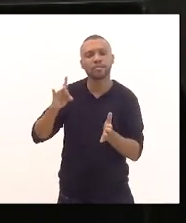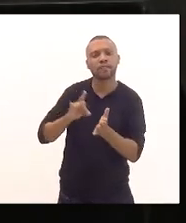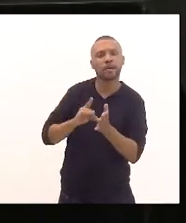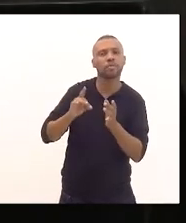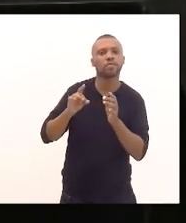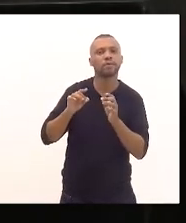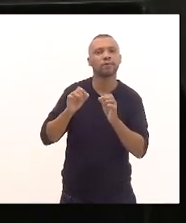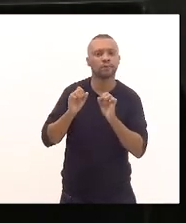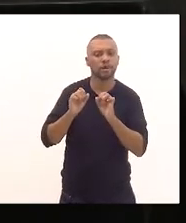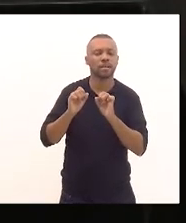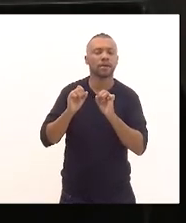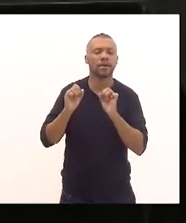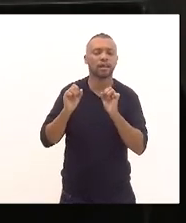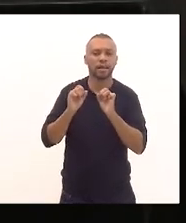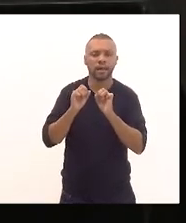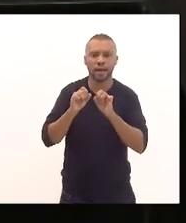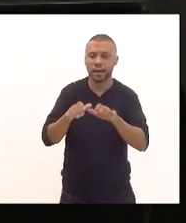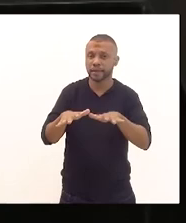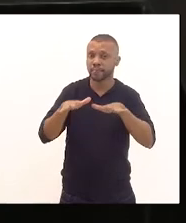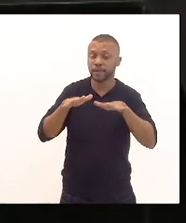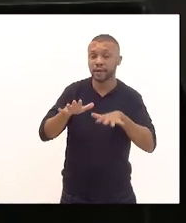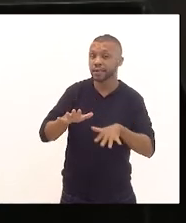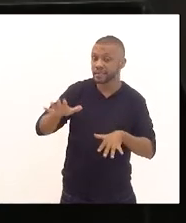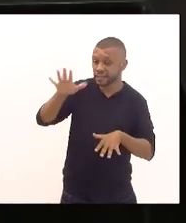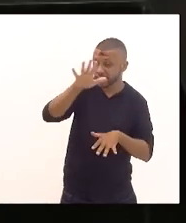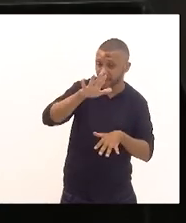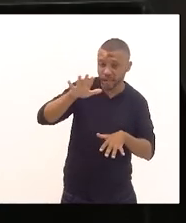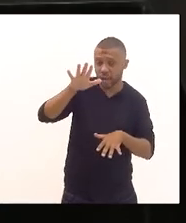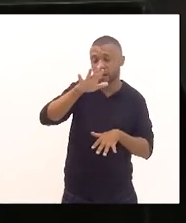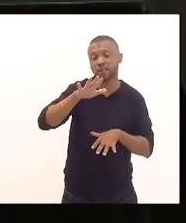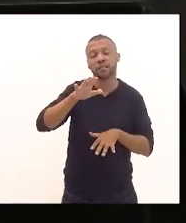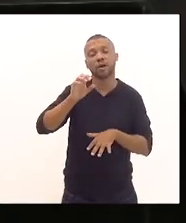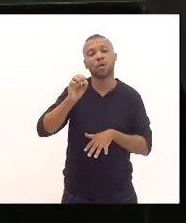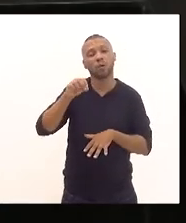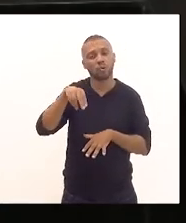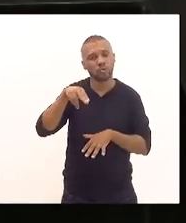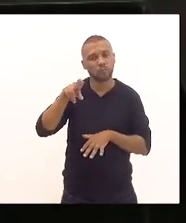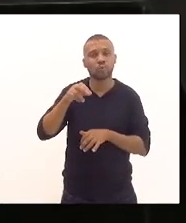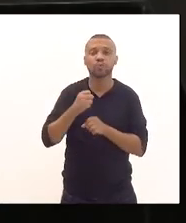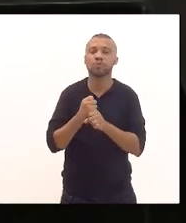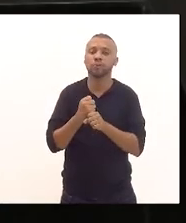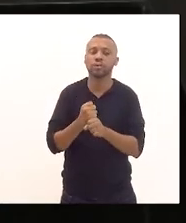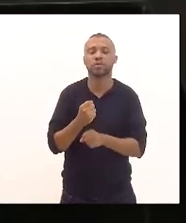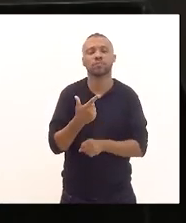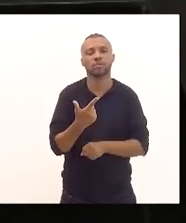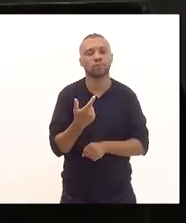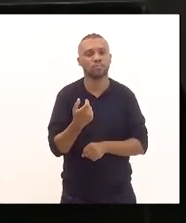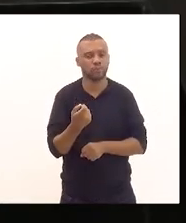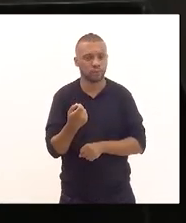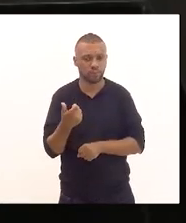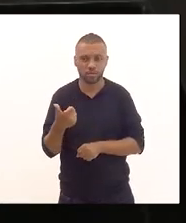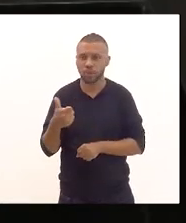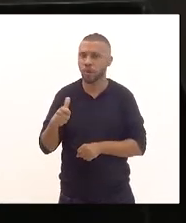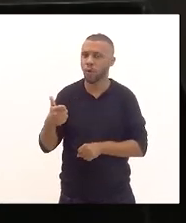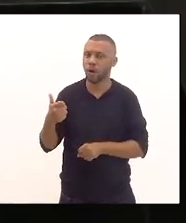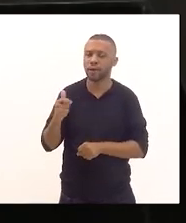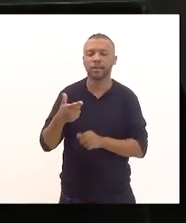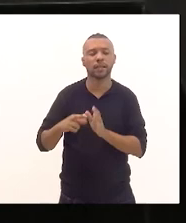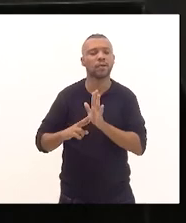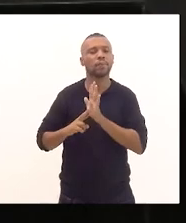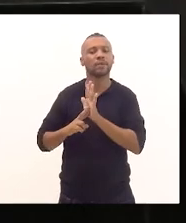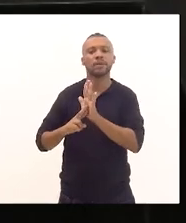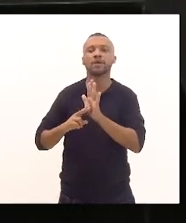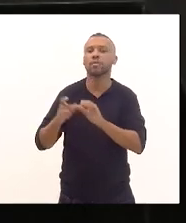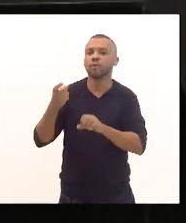assembleia geral das Nações Unidas em 2011 2011 ela representa um momento em que o